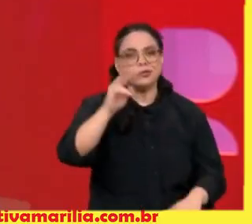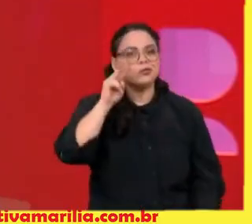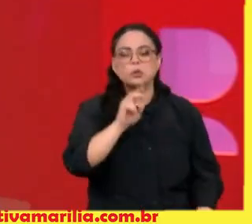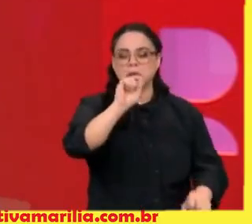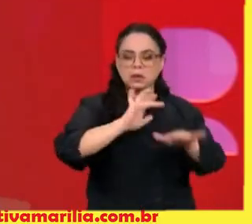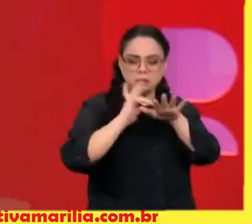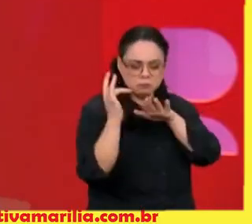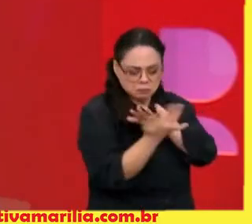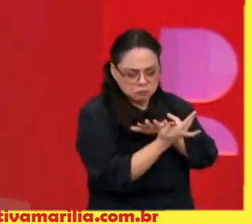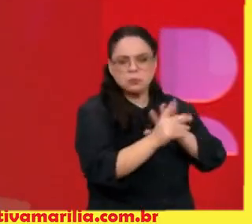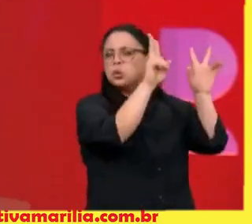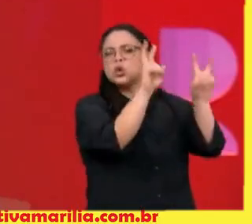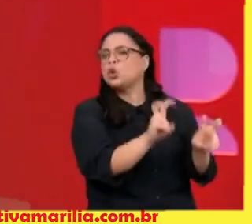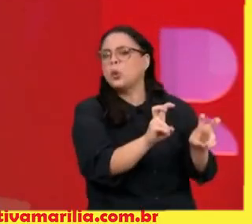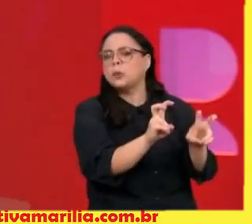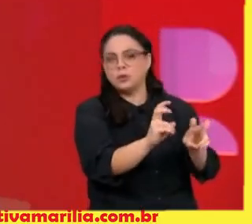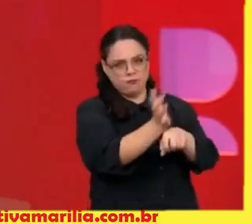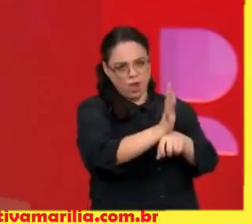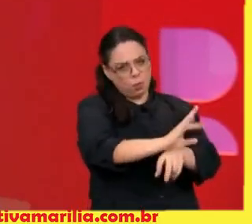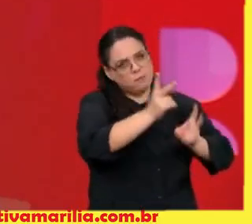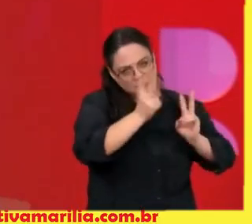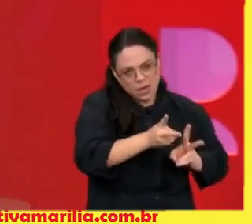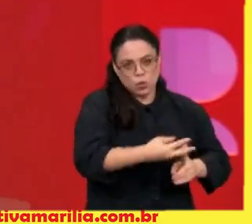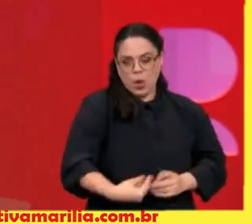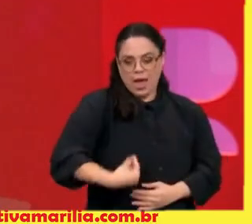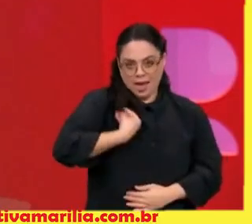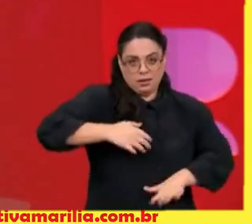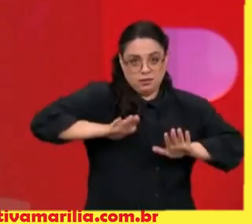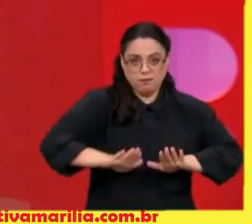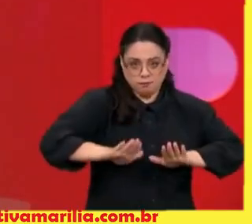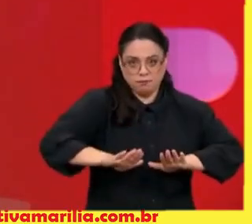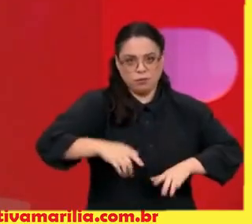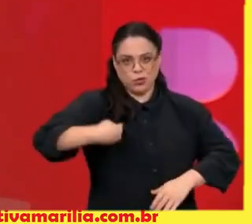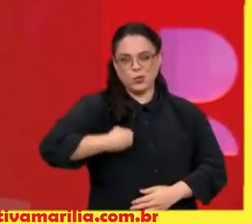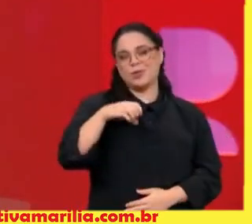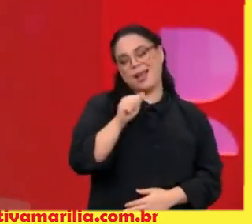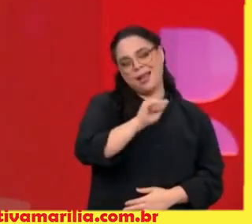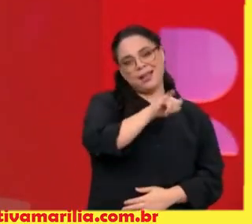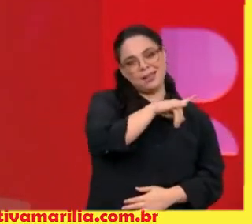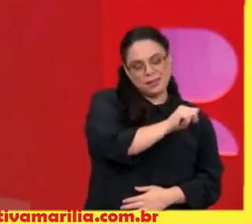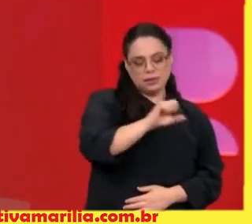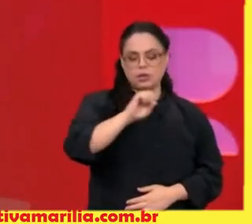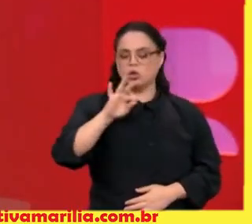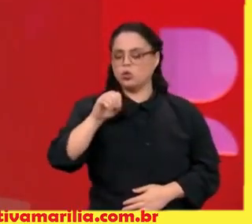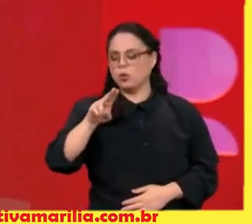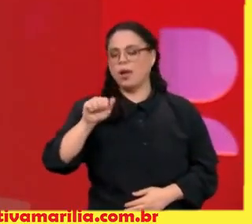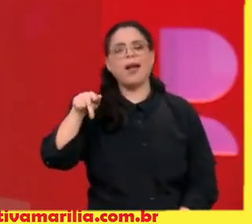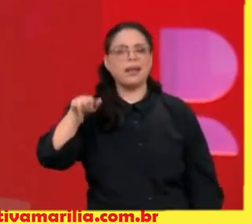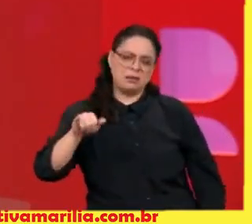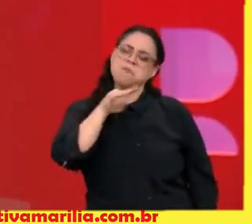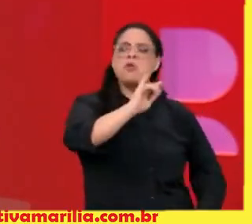em relação ainda ao filme Ainda Estou Aqui, que retrata ali, é um retrato sobre a vida de uma